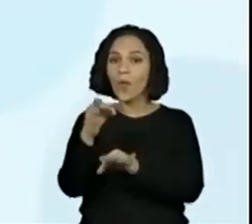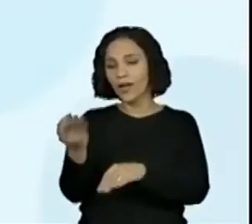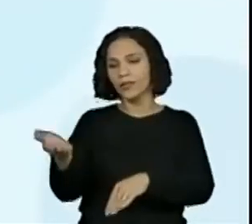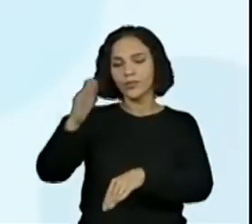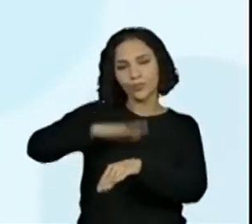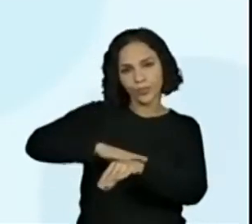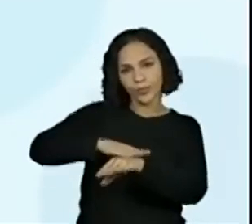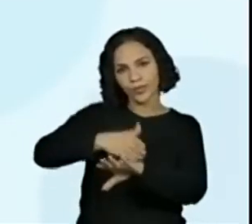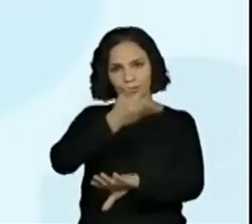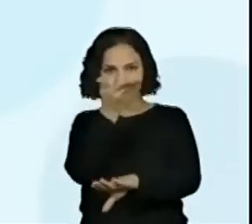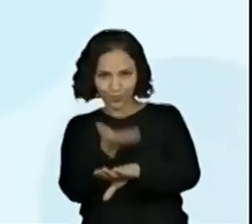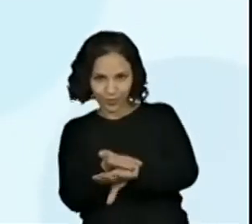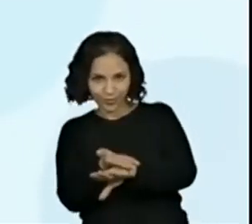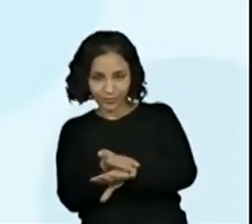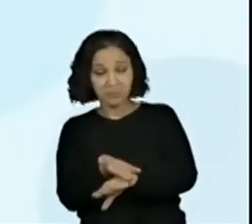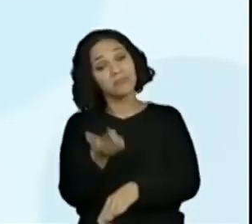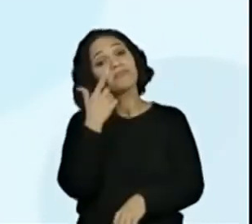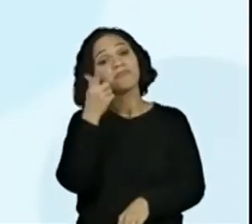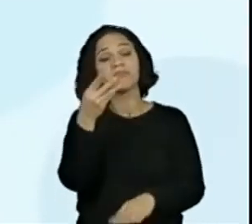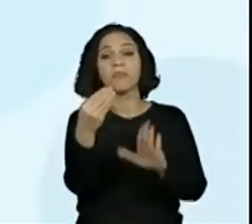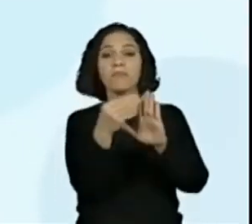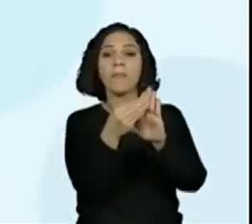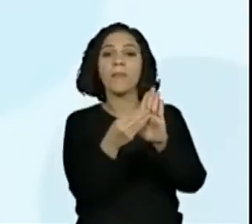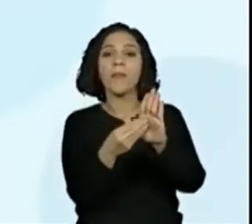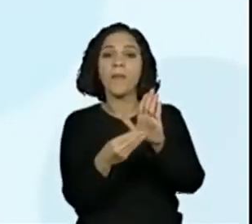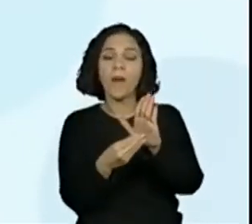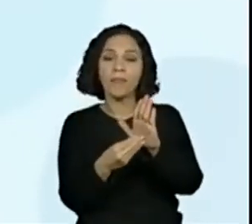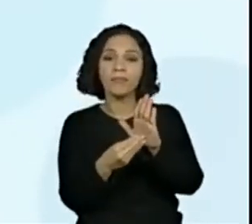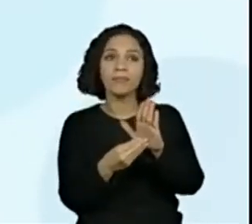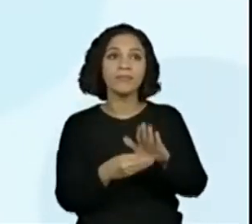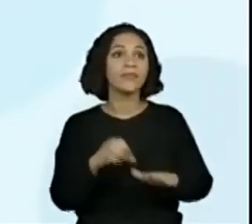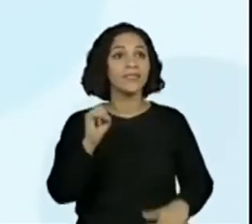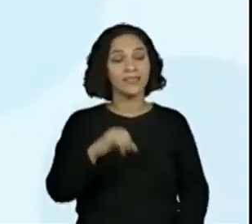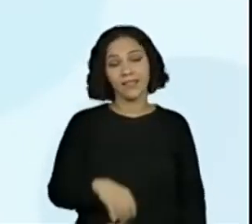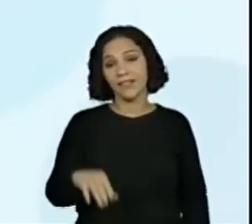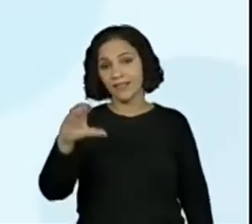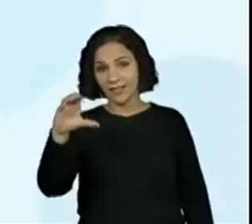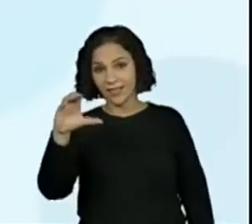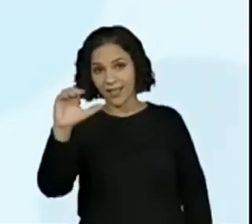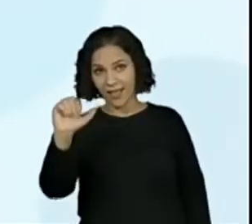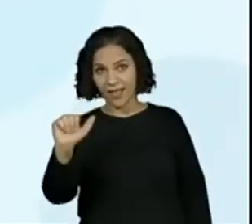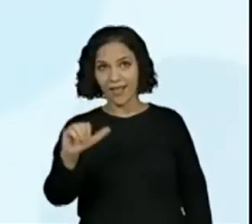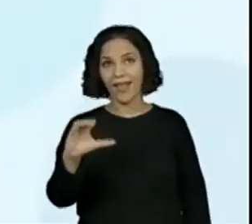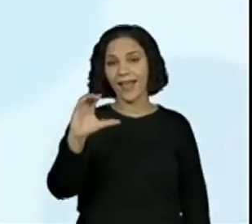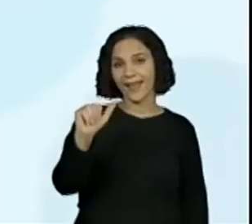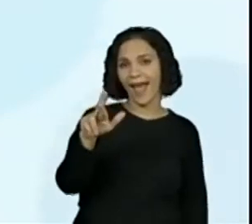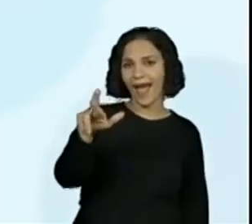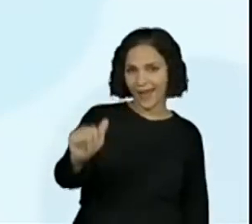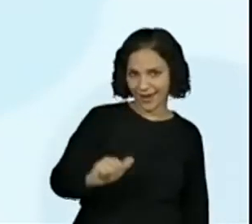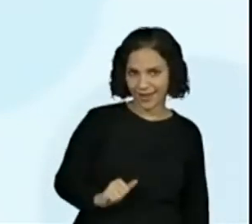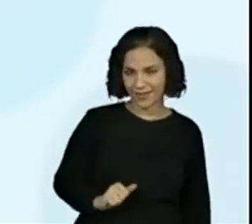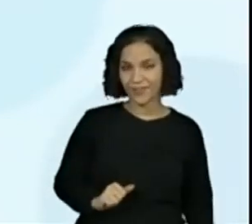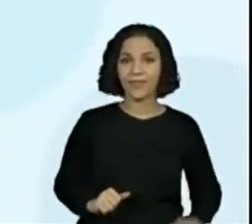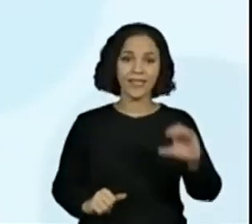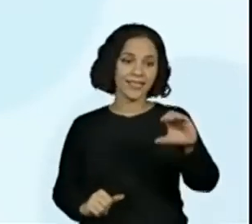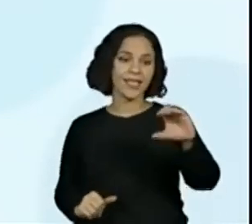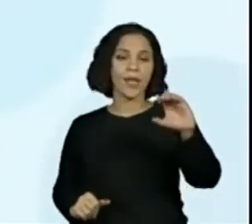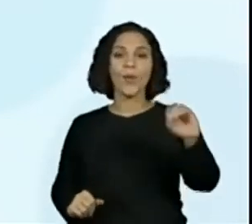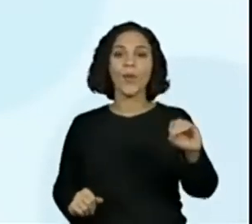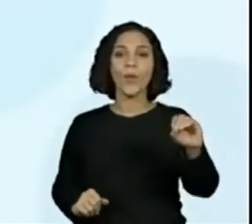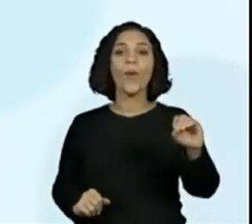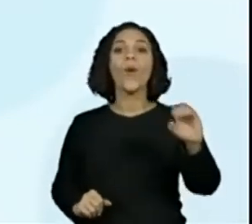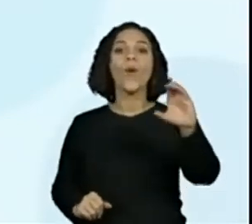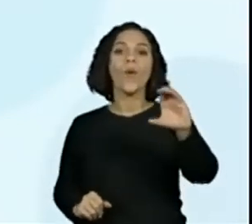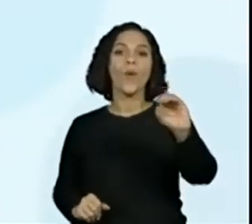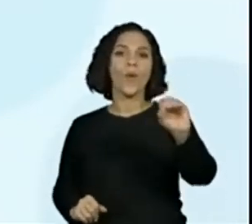vamos jogar Cara e Coroa E aí vocês vão registrar você a para cara e esse ou